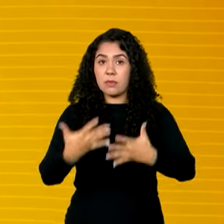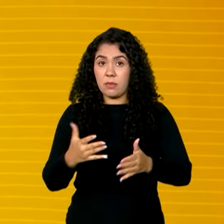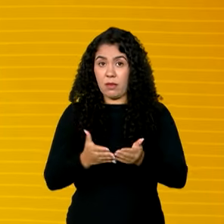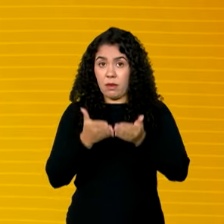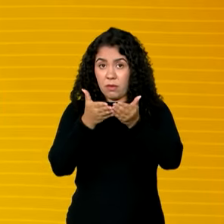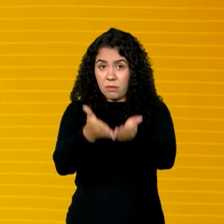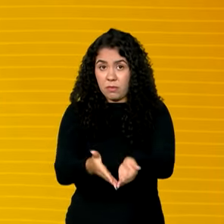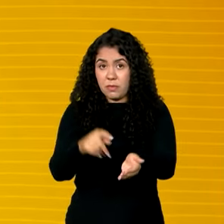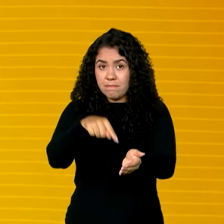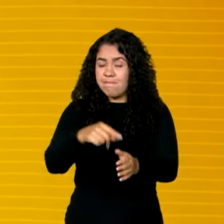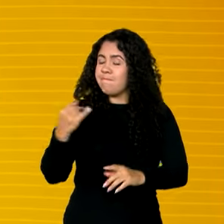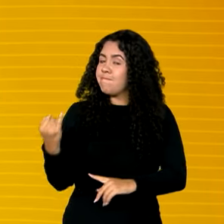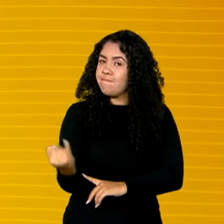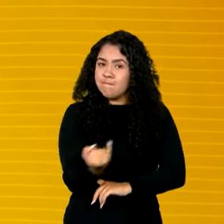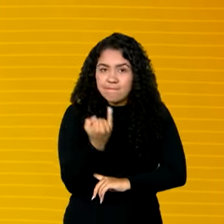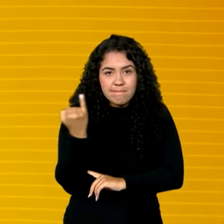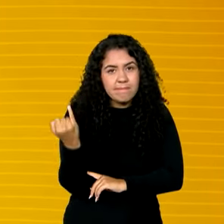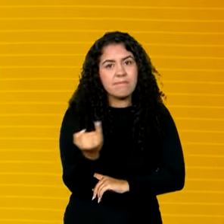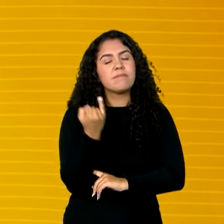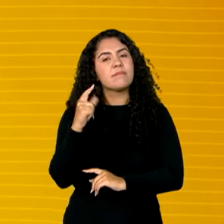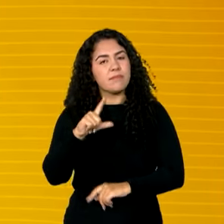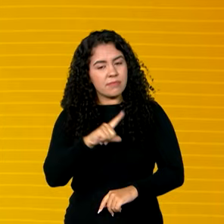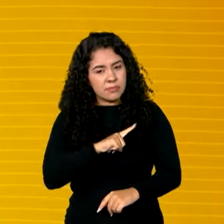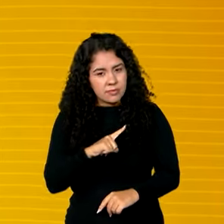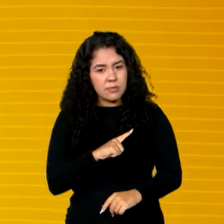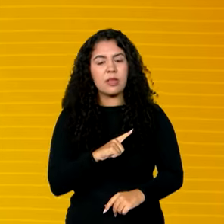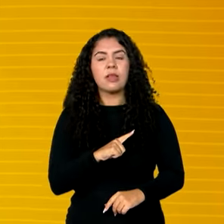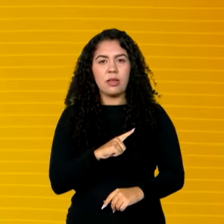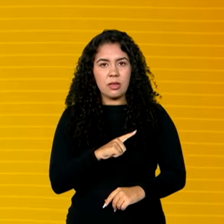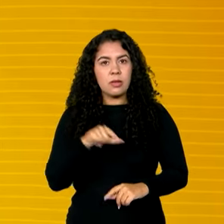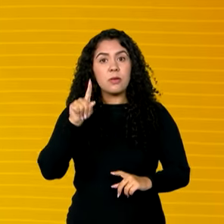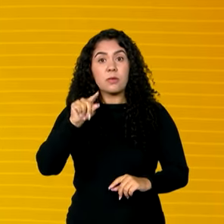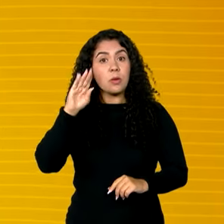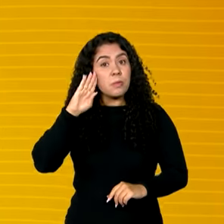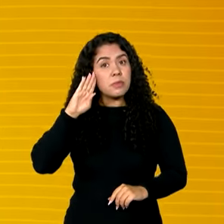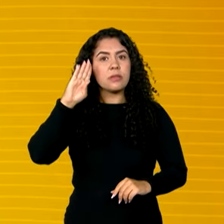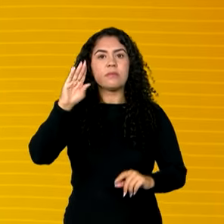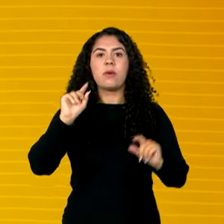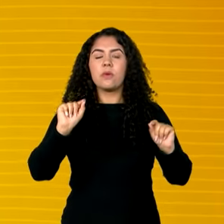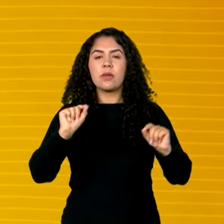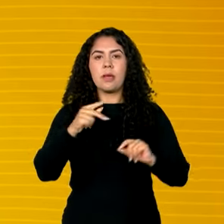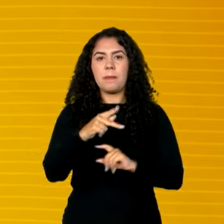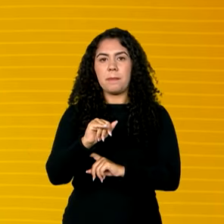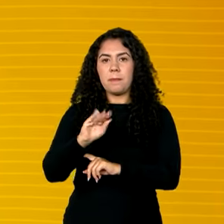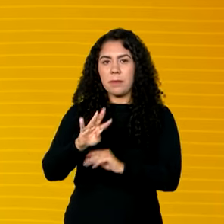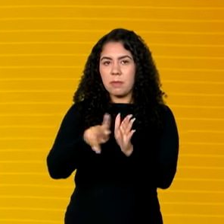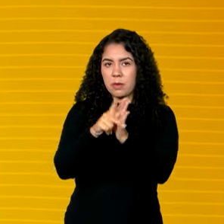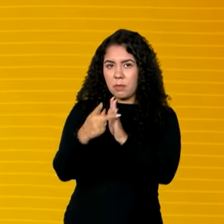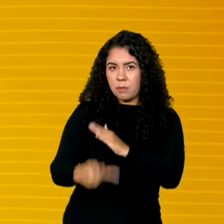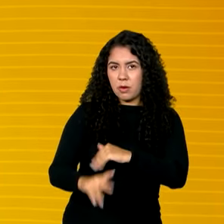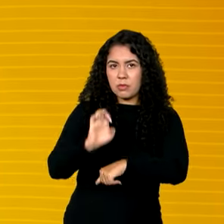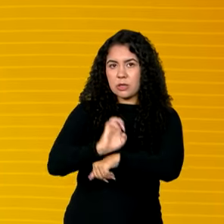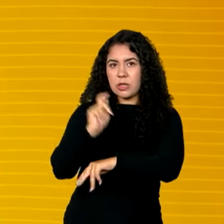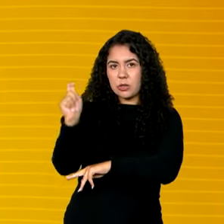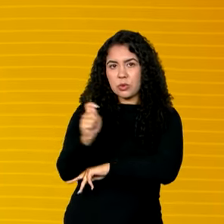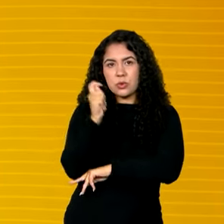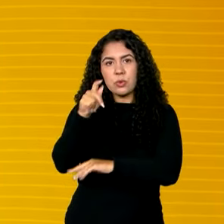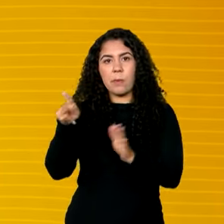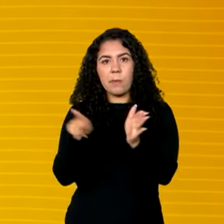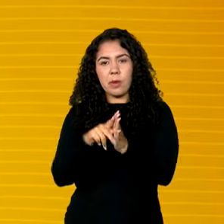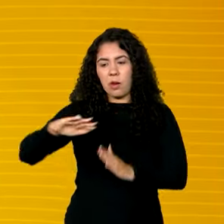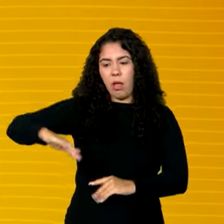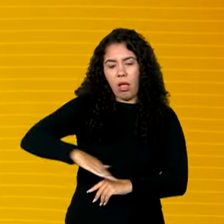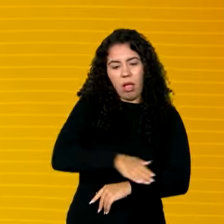fundamental, não só para o principal PIB do estado do Rio Grande do Sul, localizado na região da Serra,